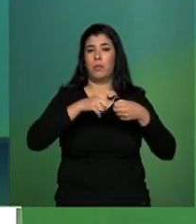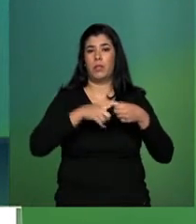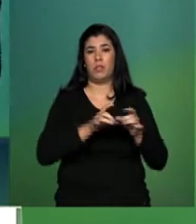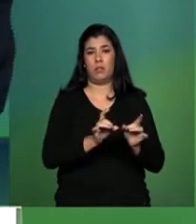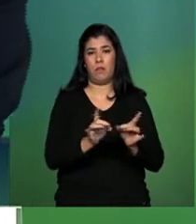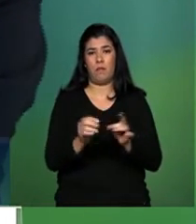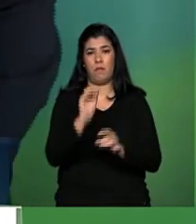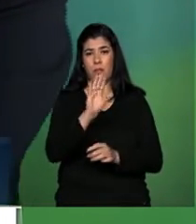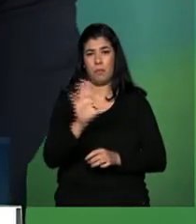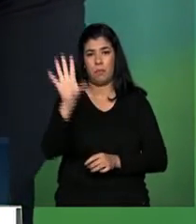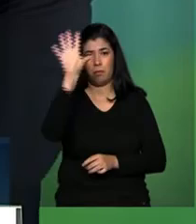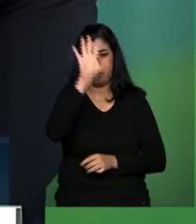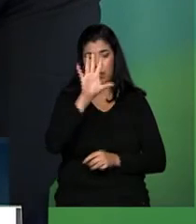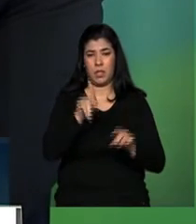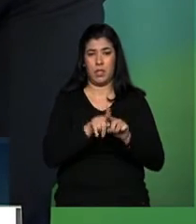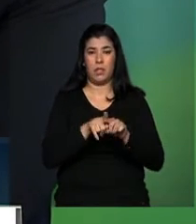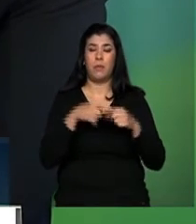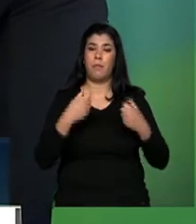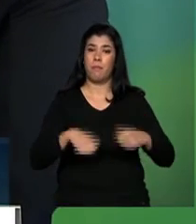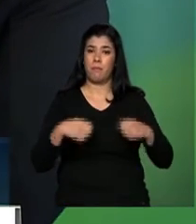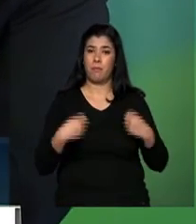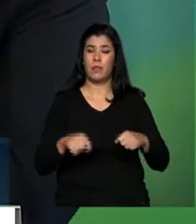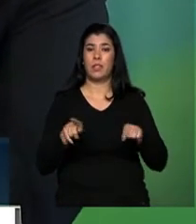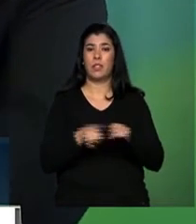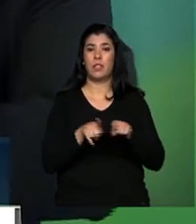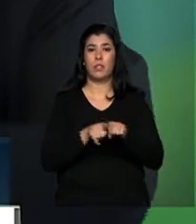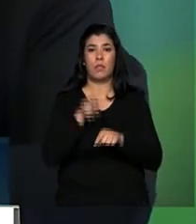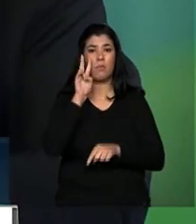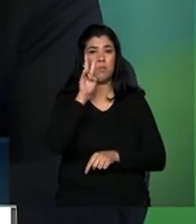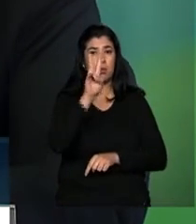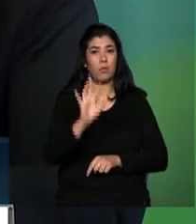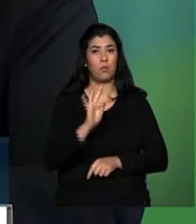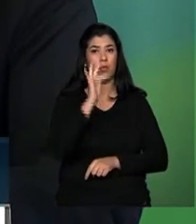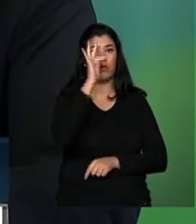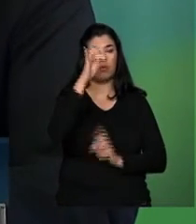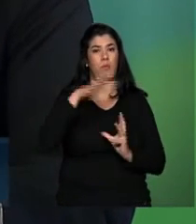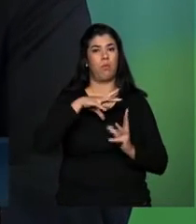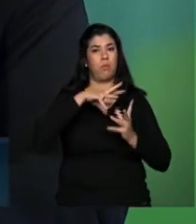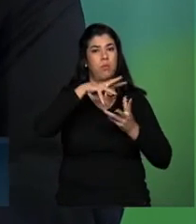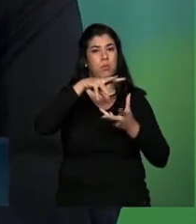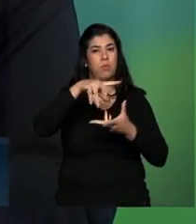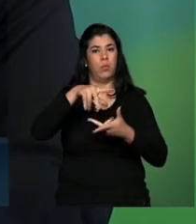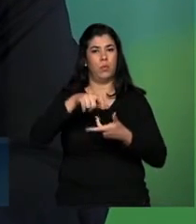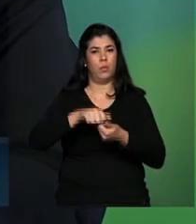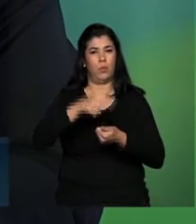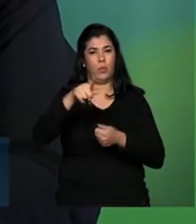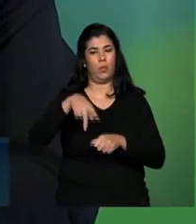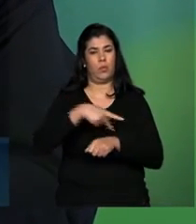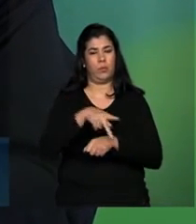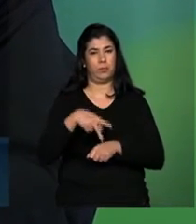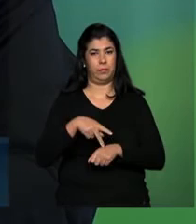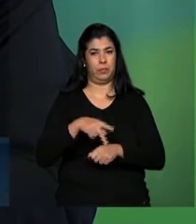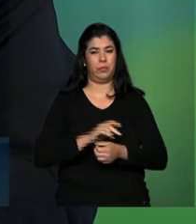regional, mas não podemos deixar de ter um olhar sobre o mundo.